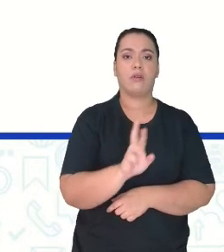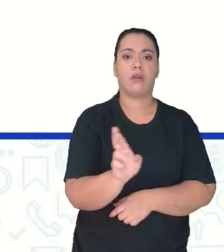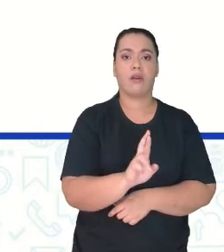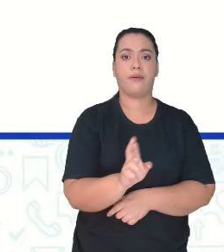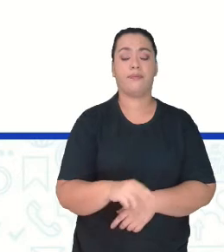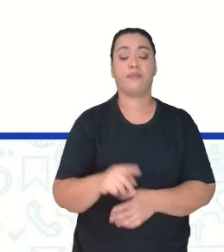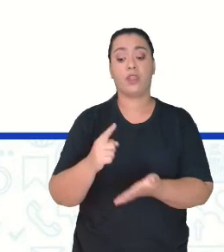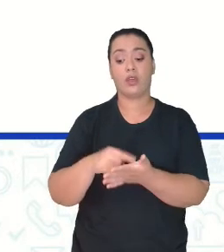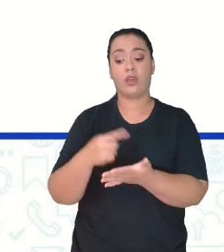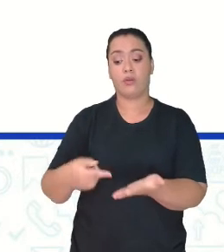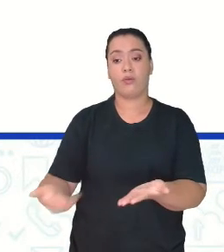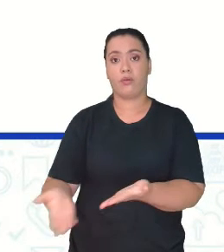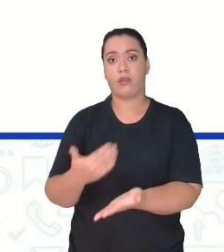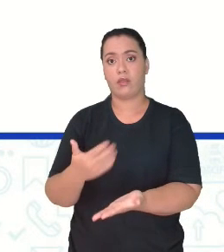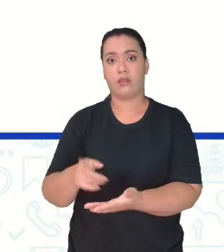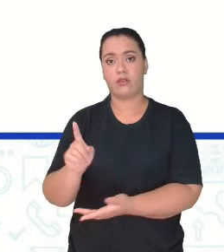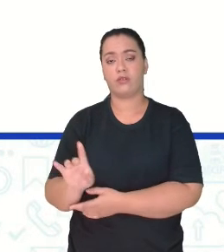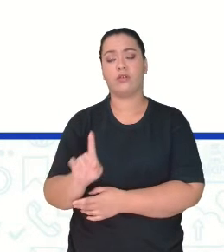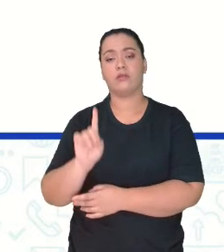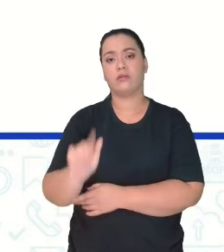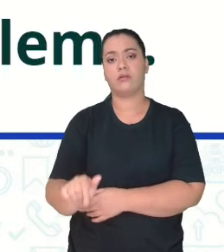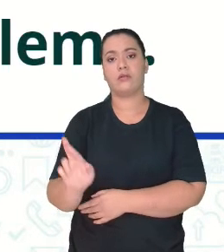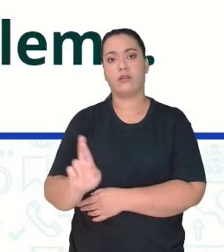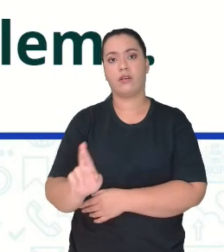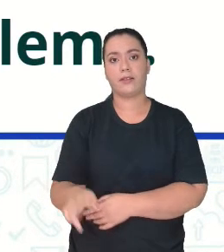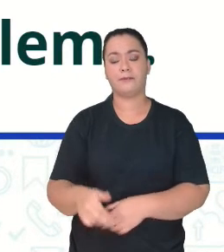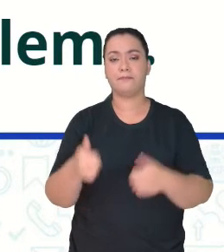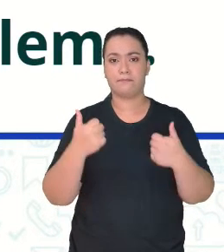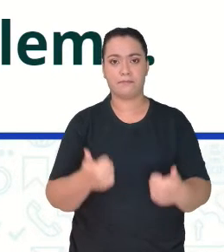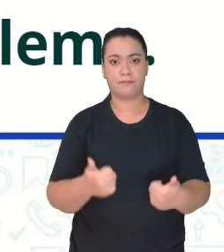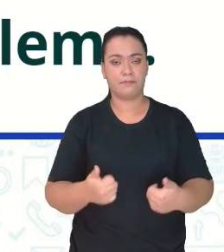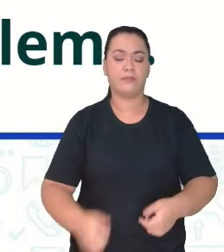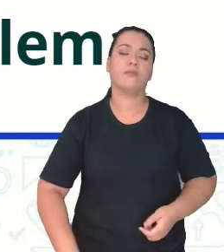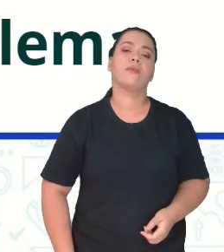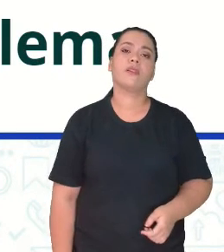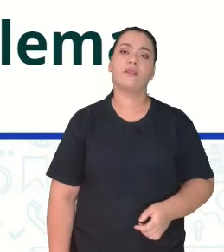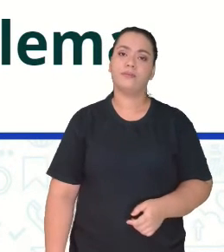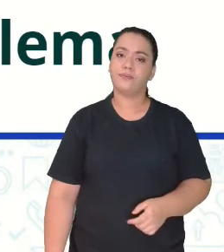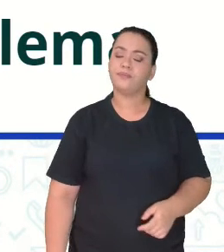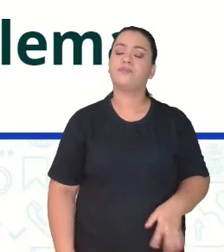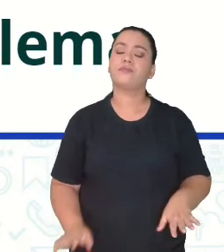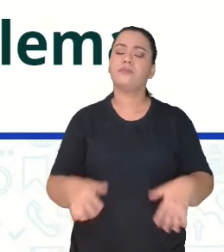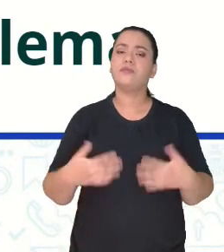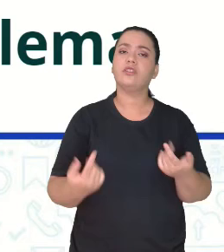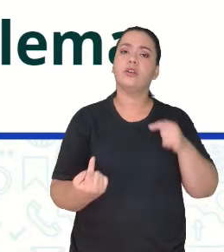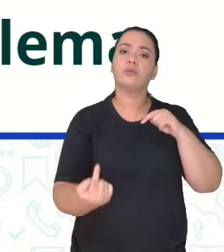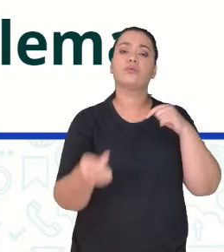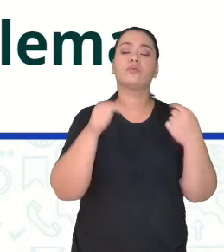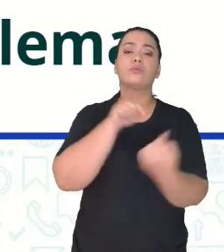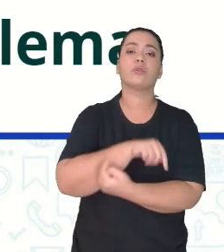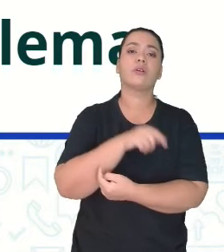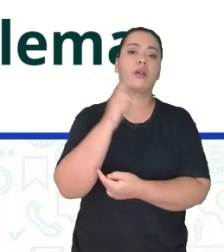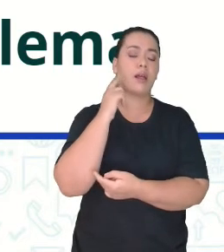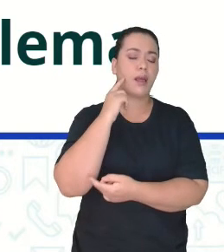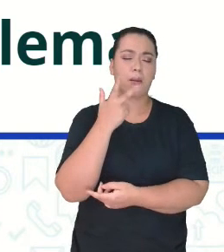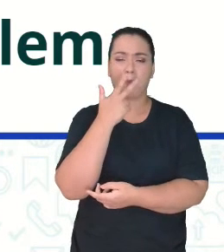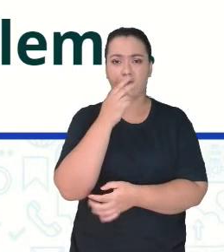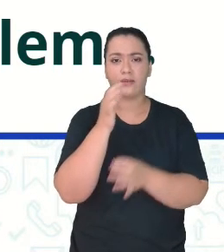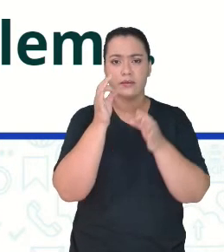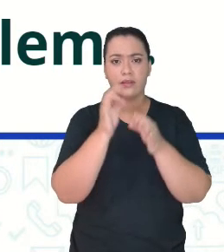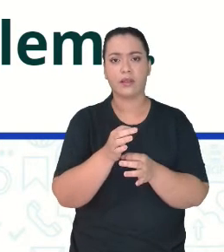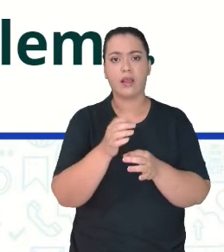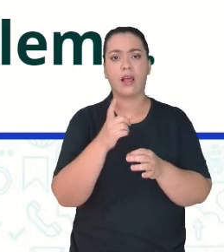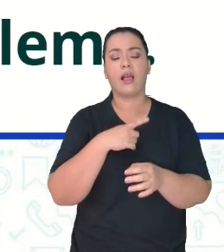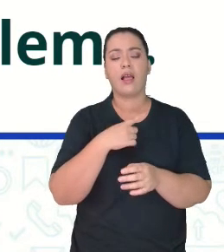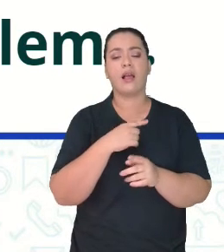vai custar o quê? R$17. Tranquilinho? Certo? Então, a gente troca essas partes idênticas